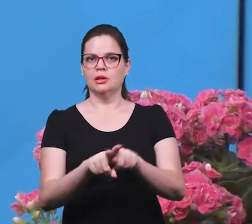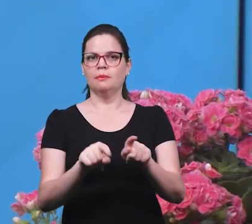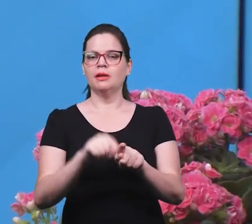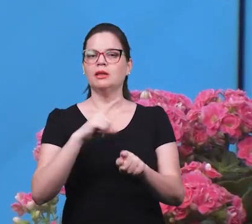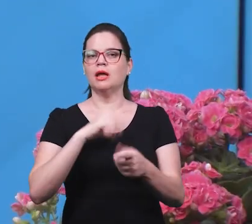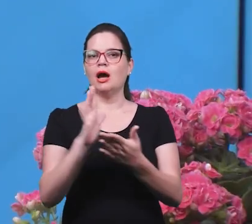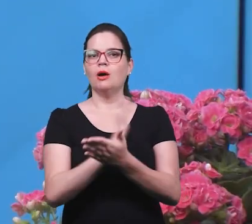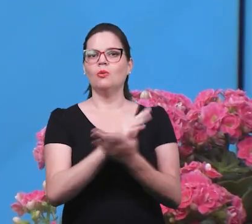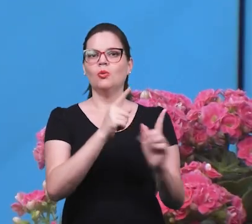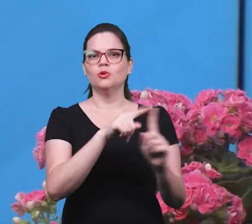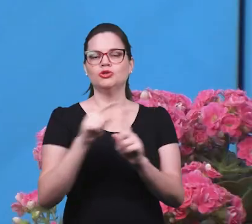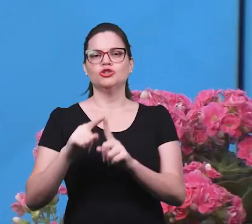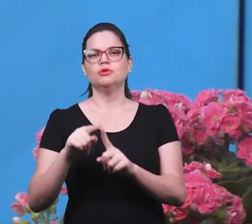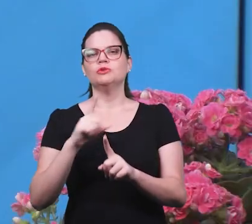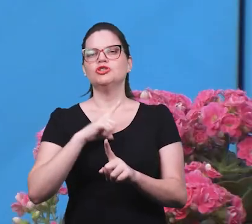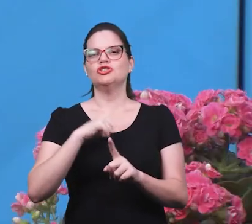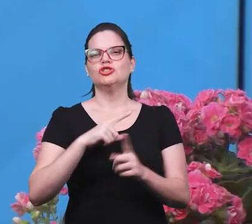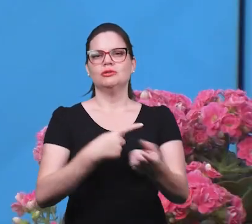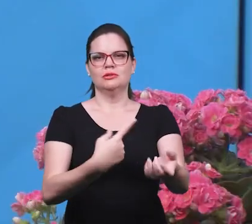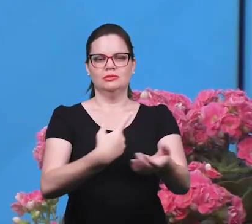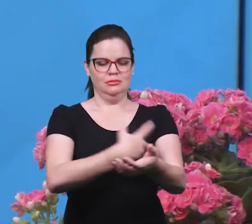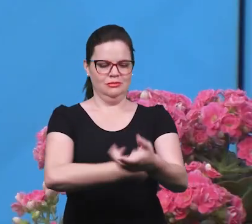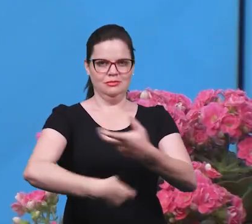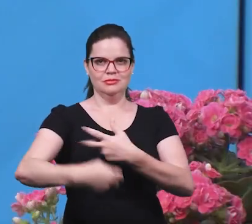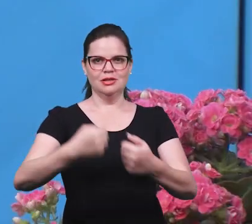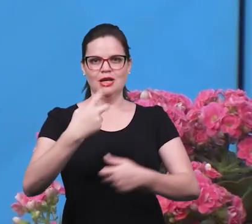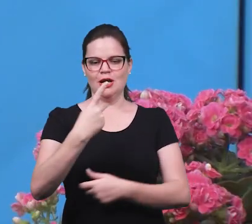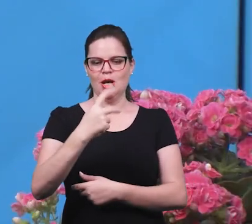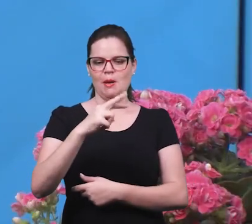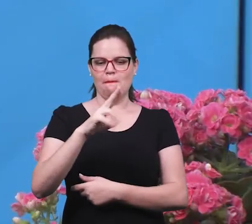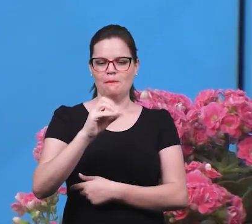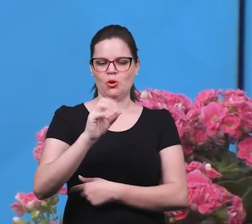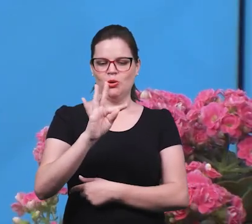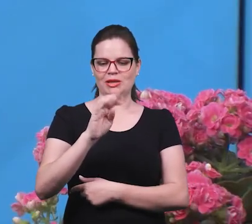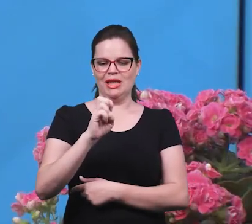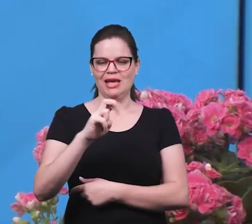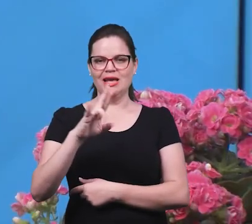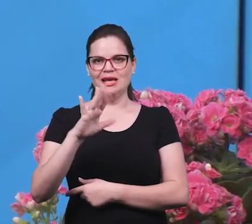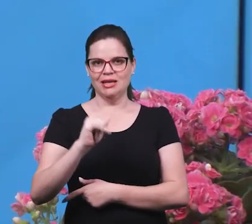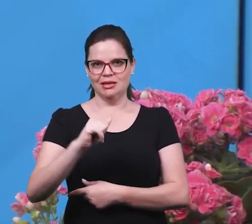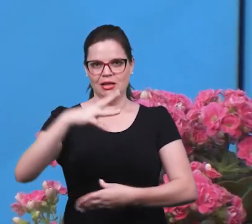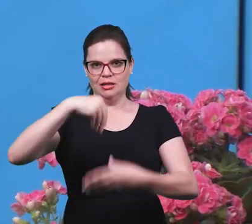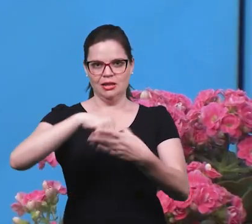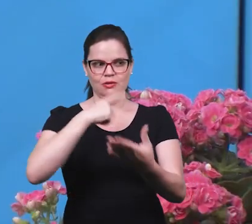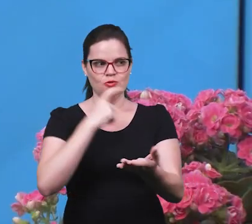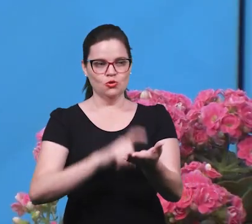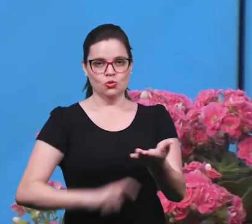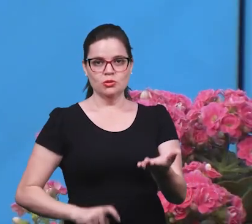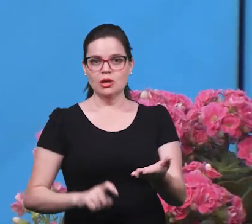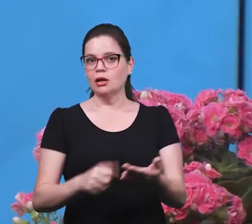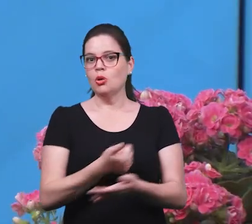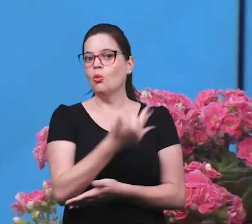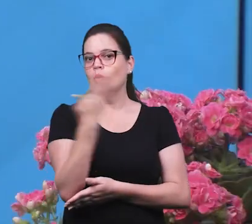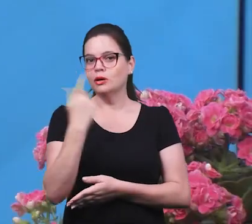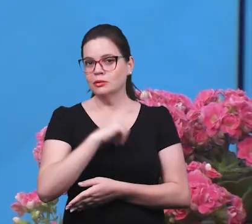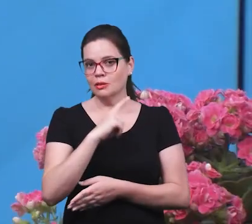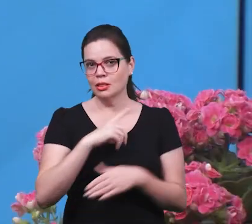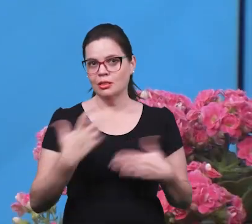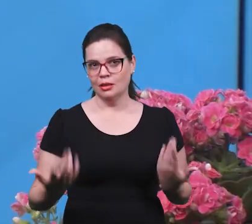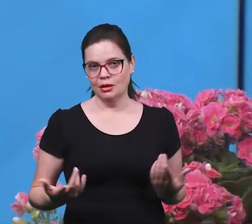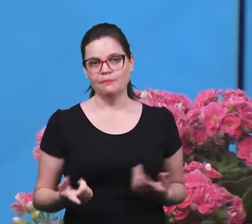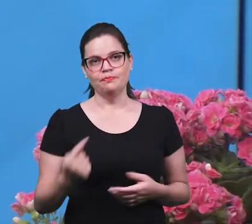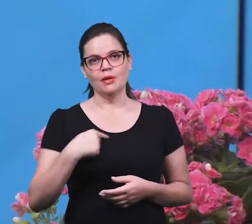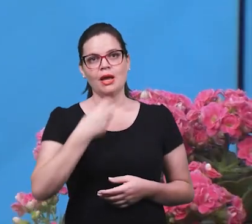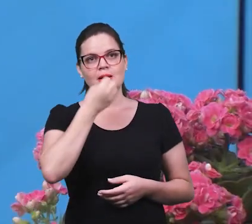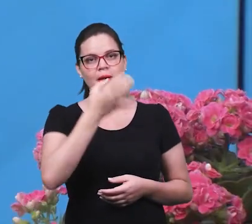que é a proteinúria, né? Que é a dosagem de proteínas na urina, que a gente faz aquele